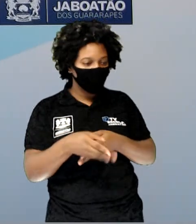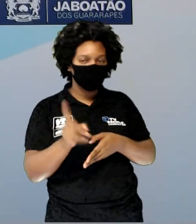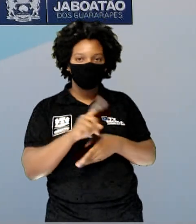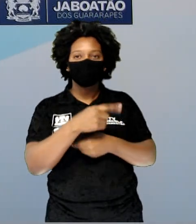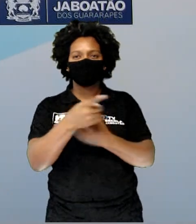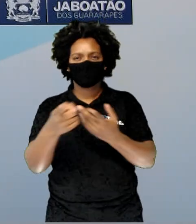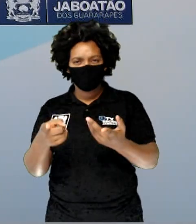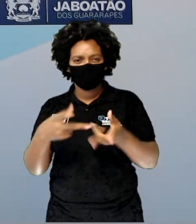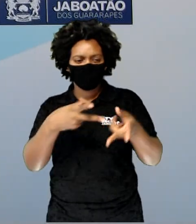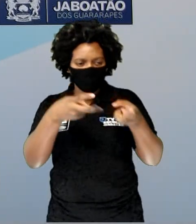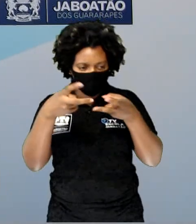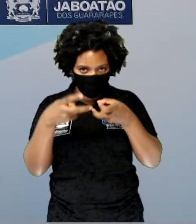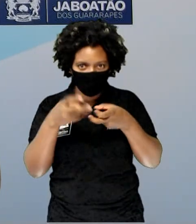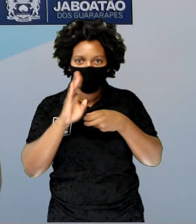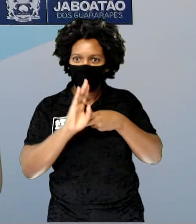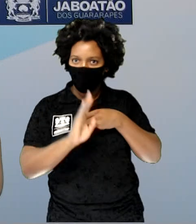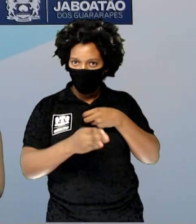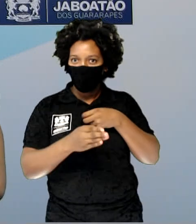vocês, perceberiam?